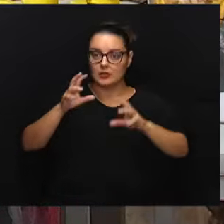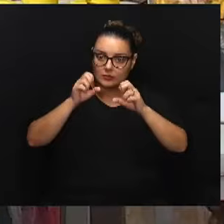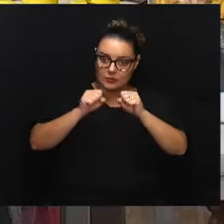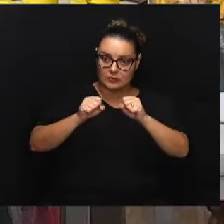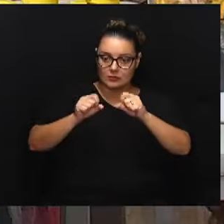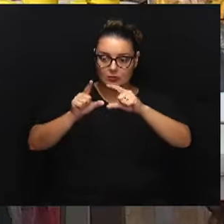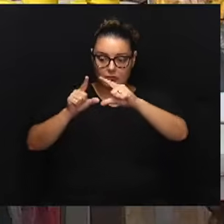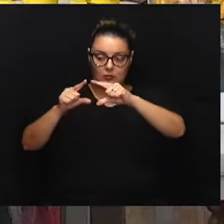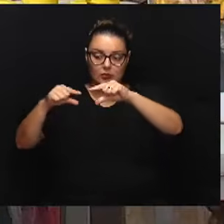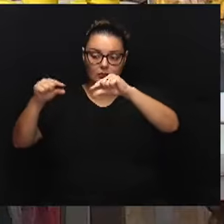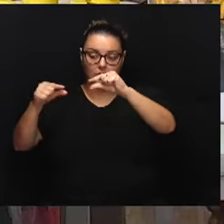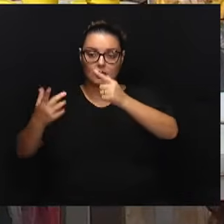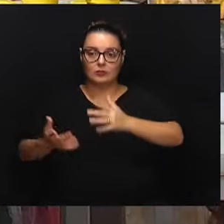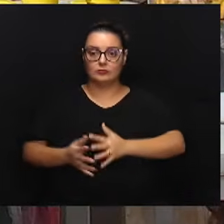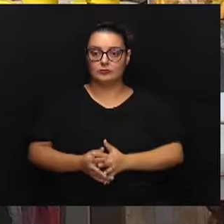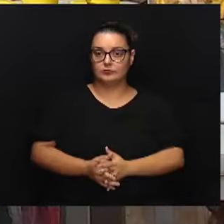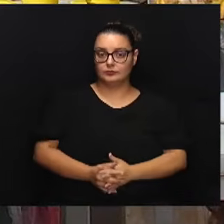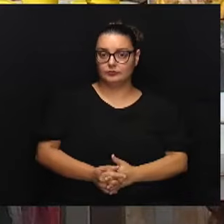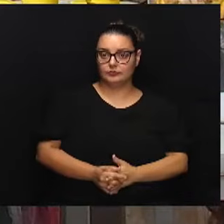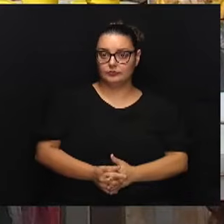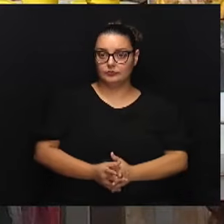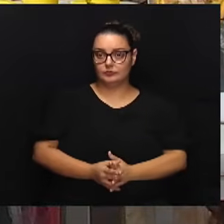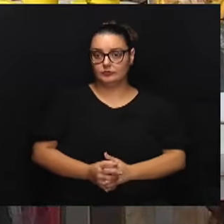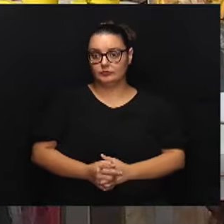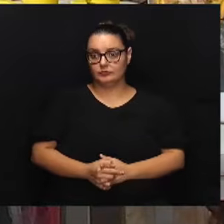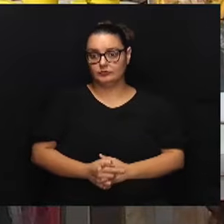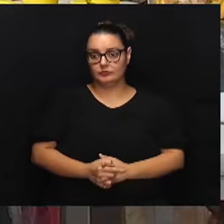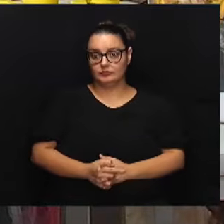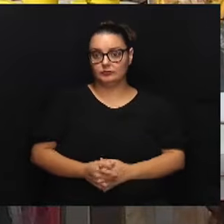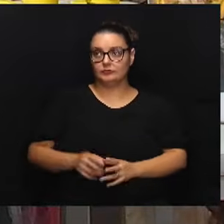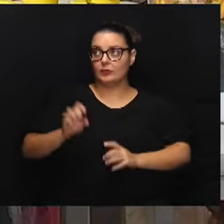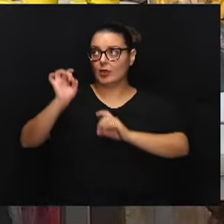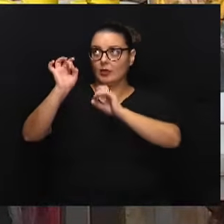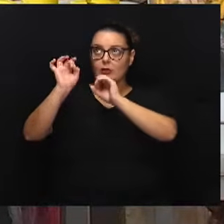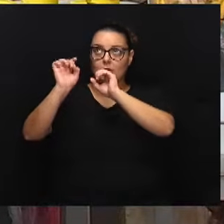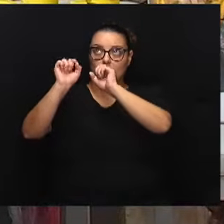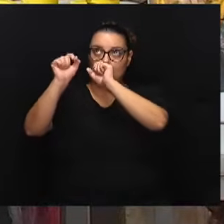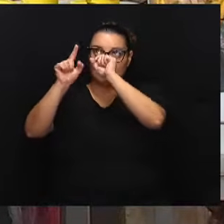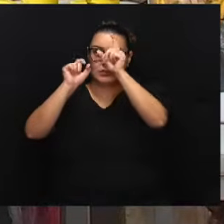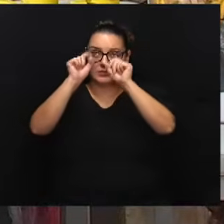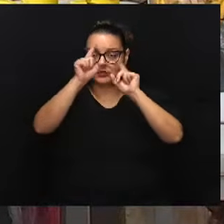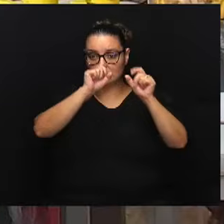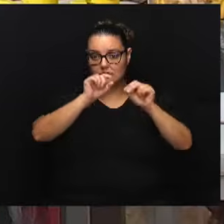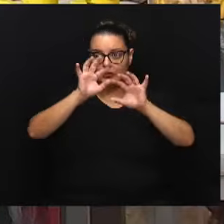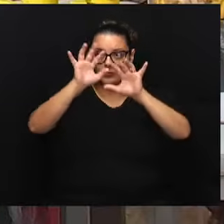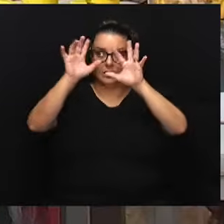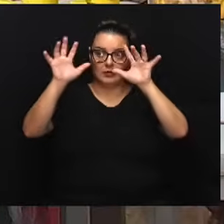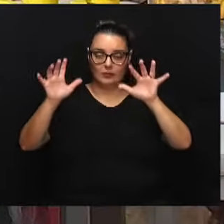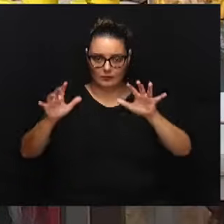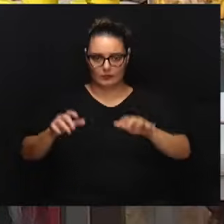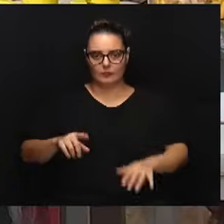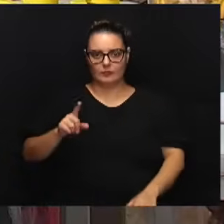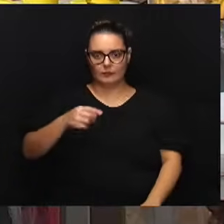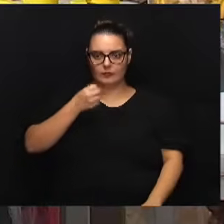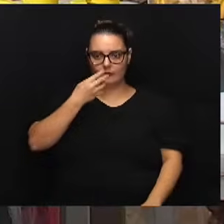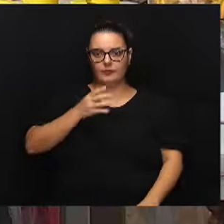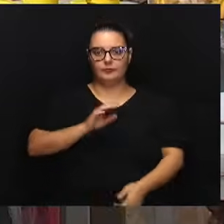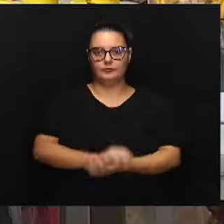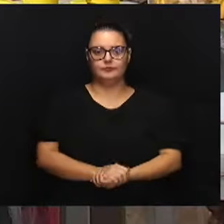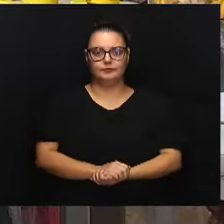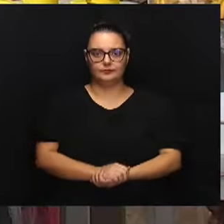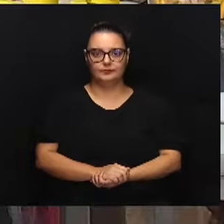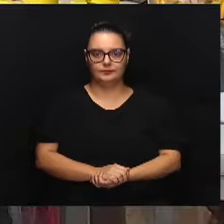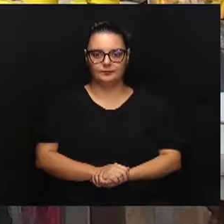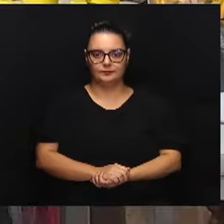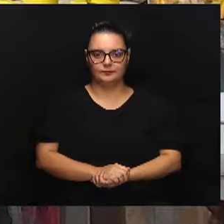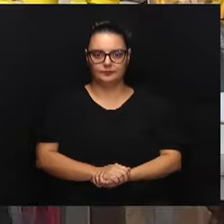vocês podem fazer como se fossem estrelas depois, e também fica muito bom. Olha só, pessoal, saímos